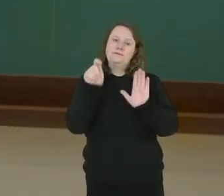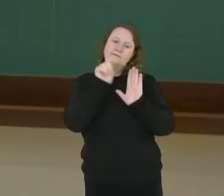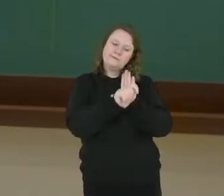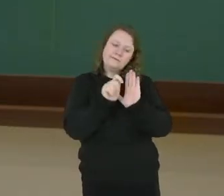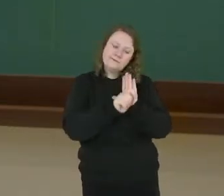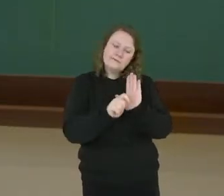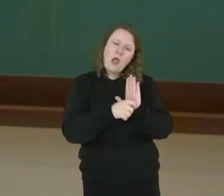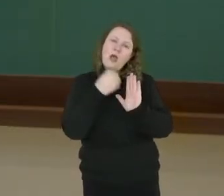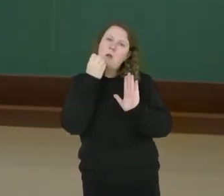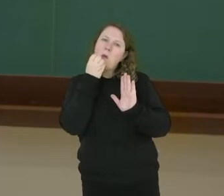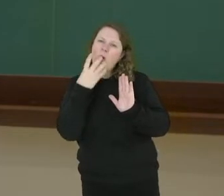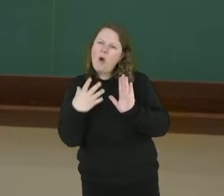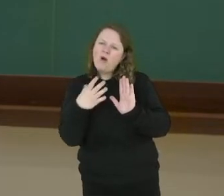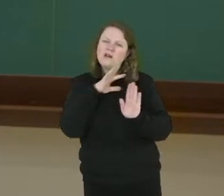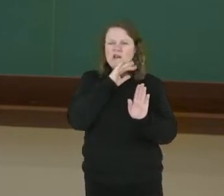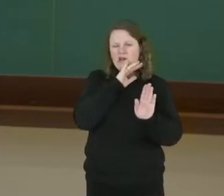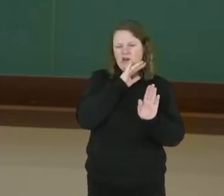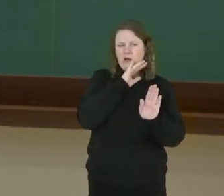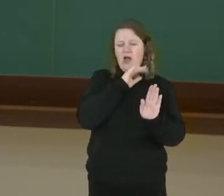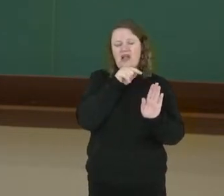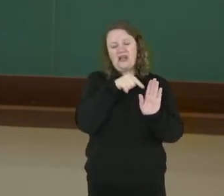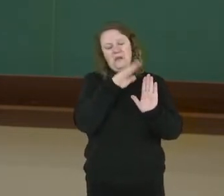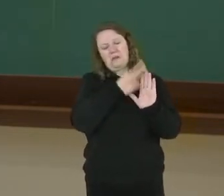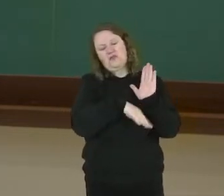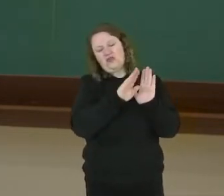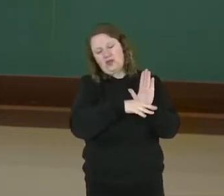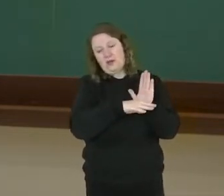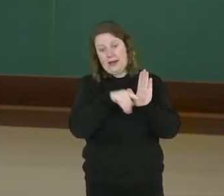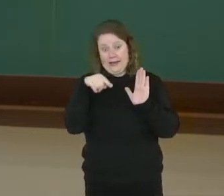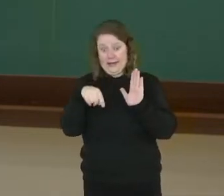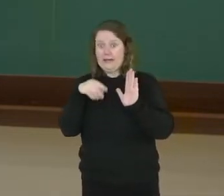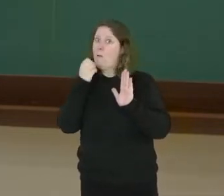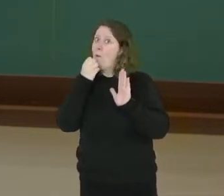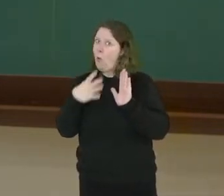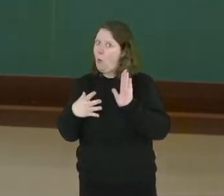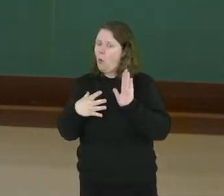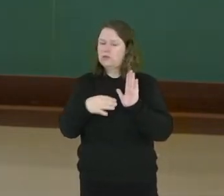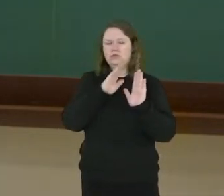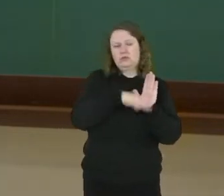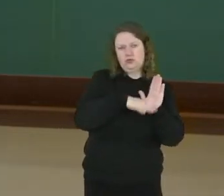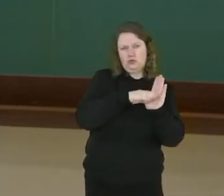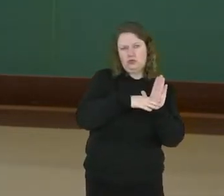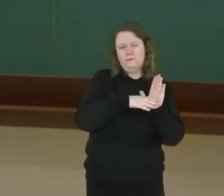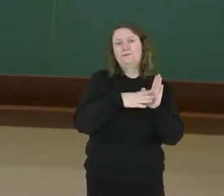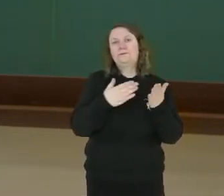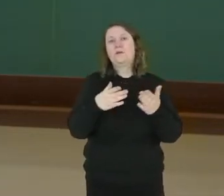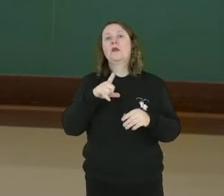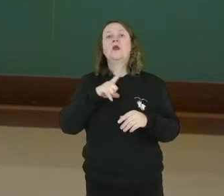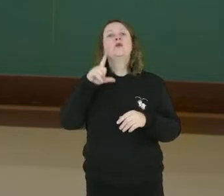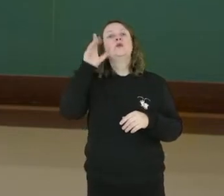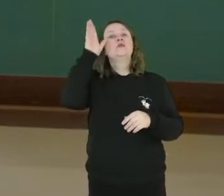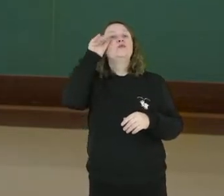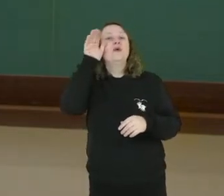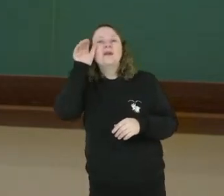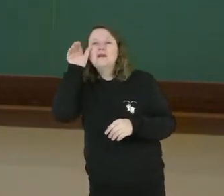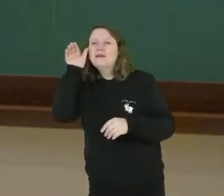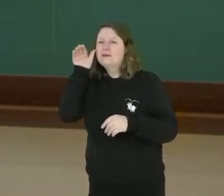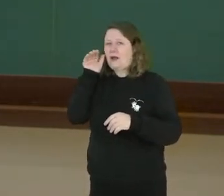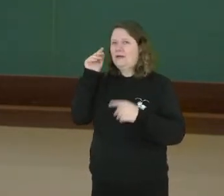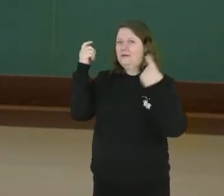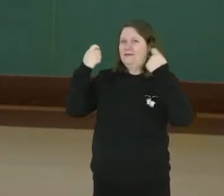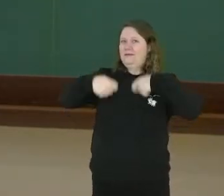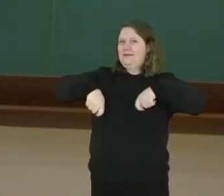que é ruim, depois você vai tirando. Ah, esse aqui não é legal, esse não é legal, esse é bom. Ser curioso em todos os aspectos. Então, ser